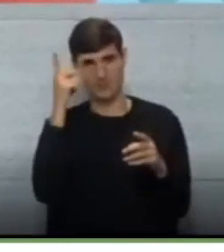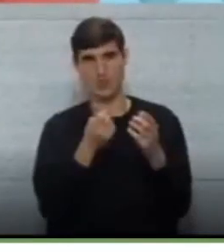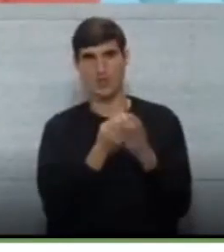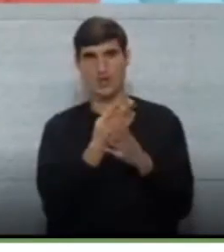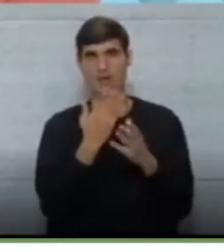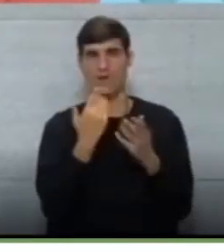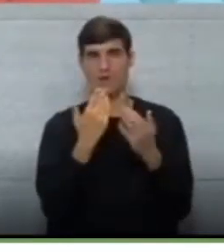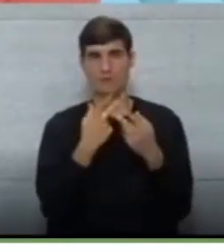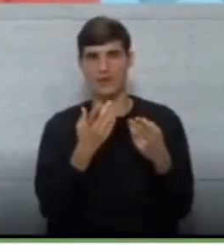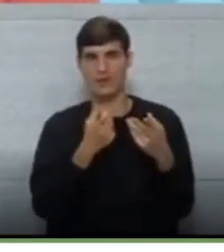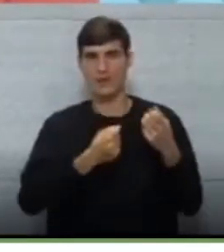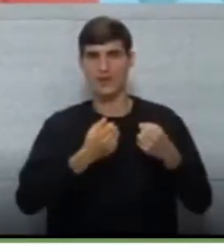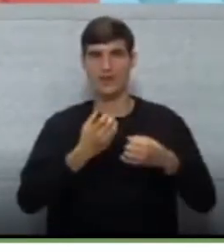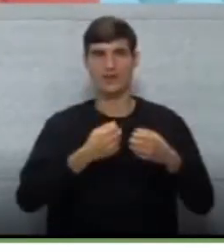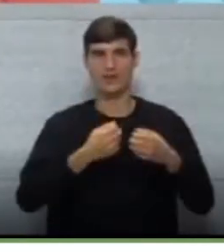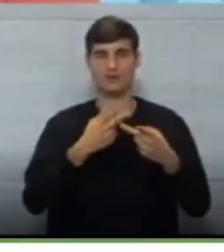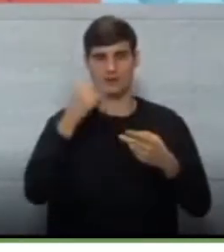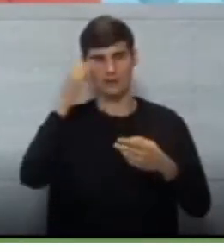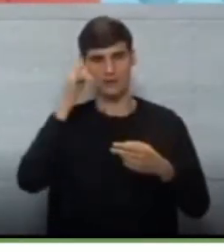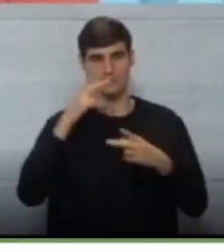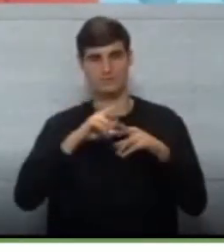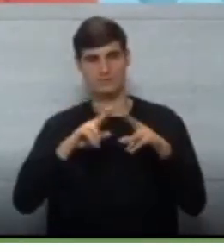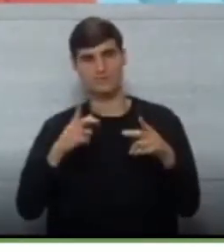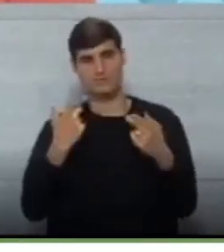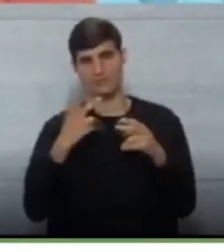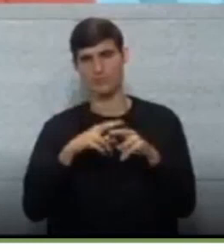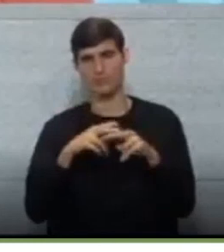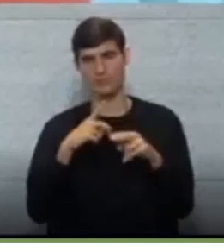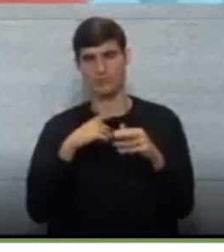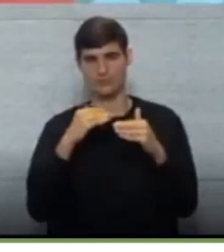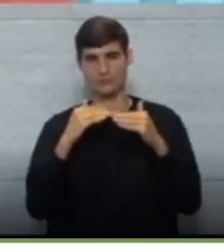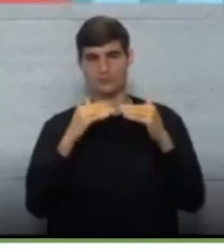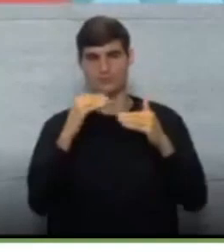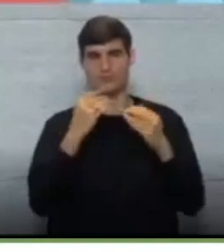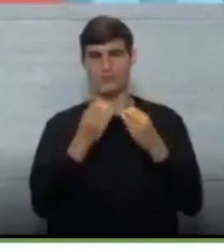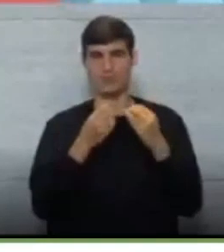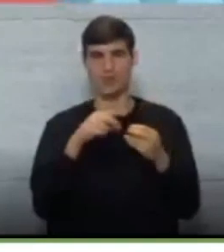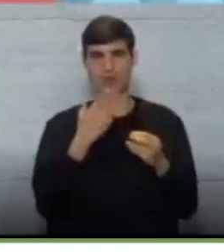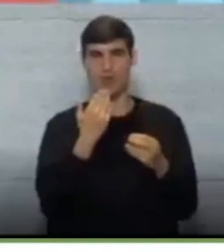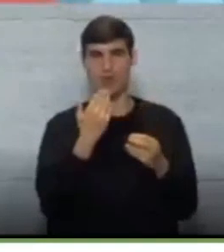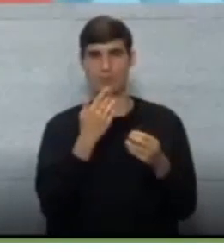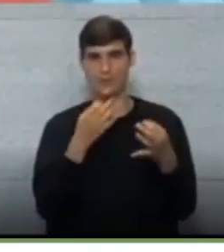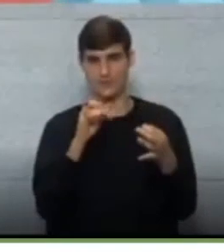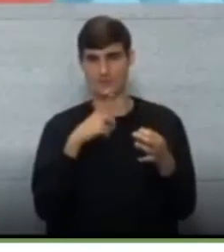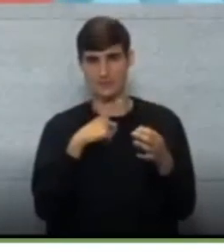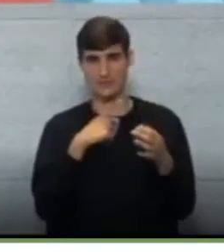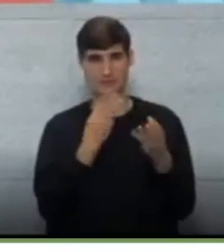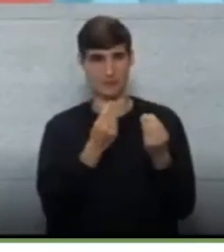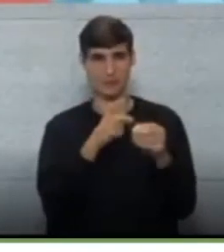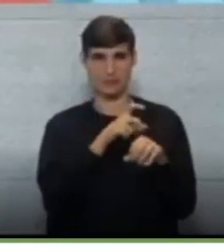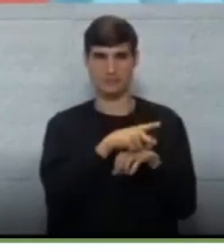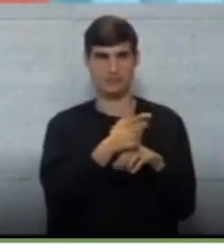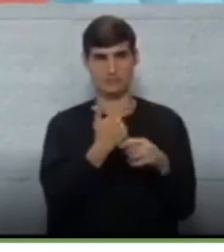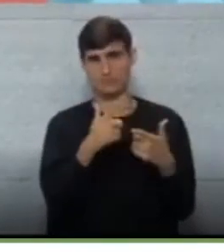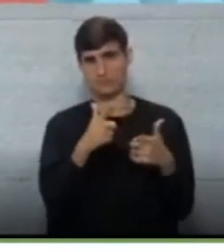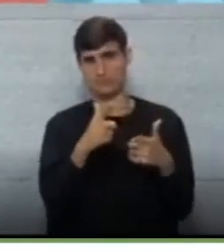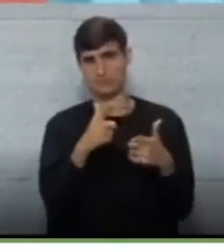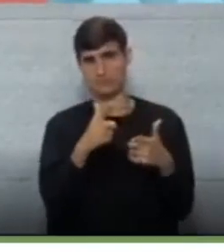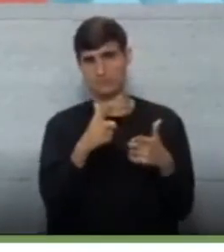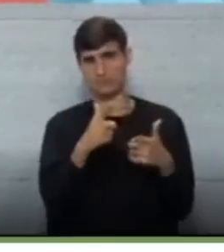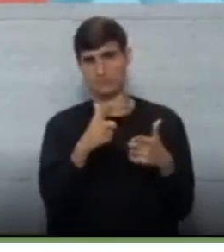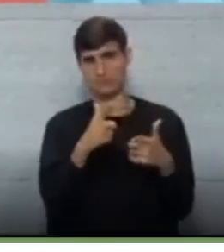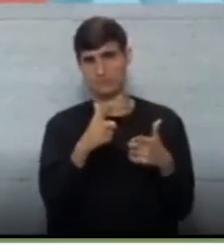ele não é aceitável, ele não vai ser aceito para ser colocado como um alimento em condições inadequadas,